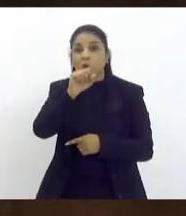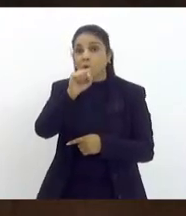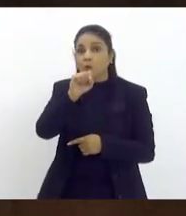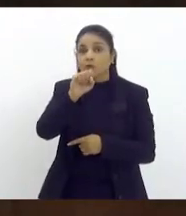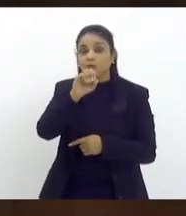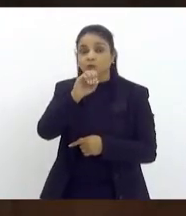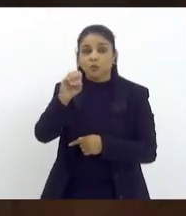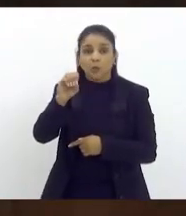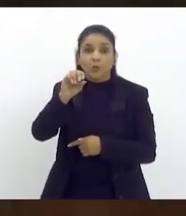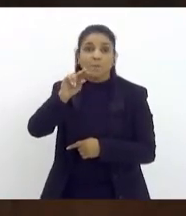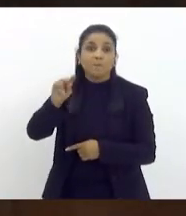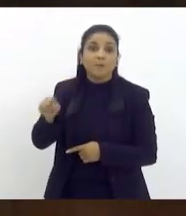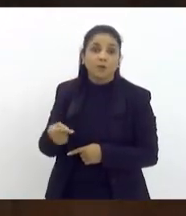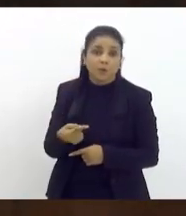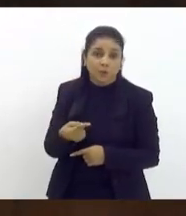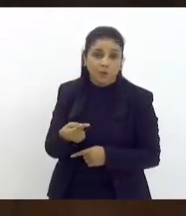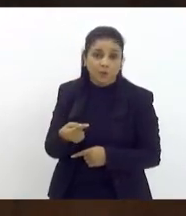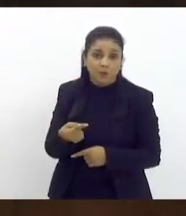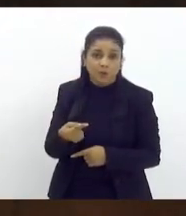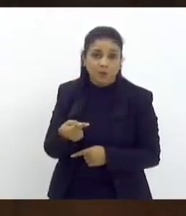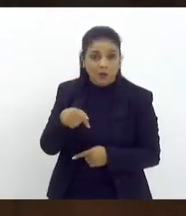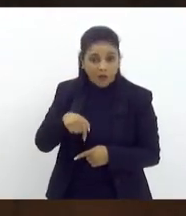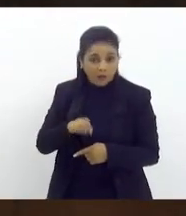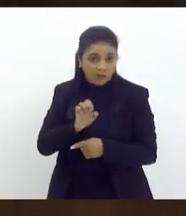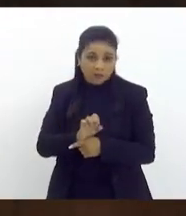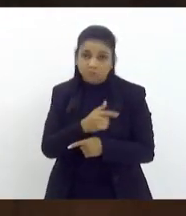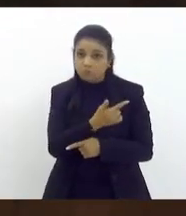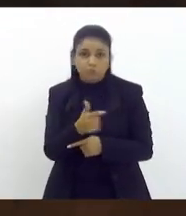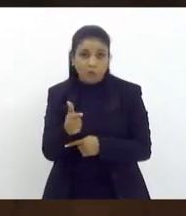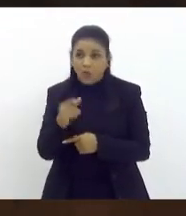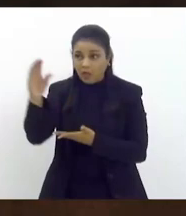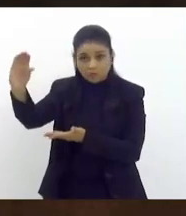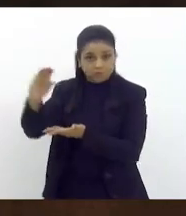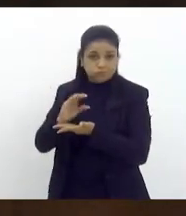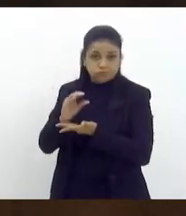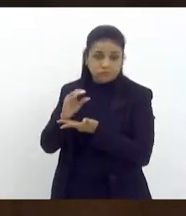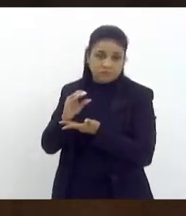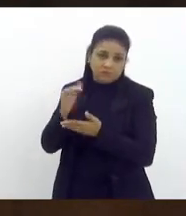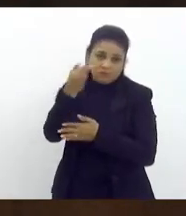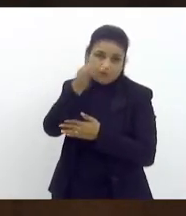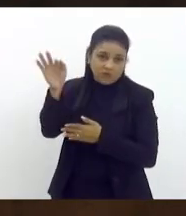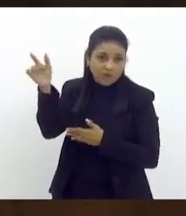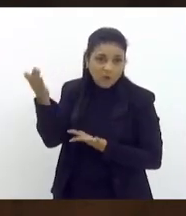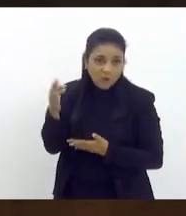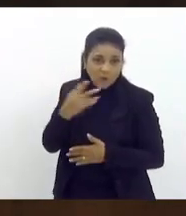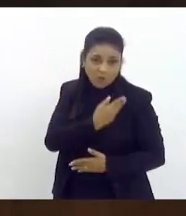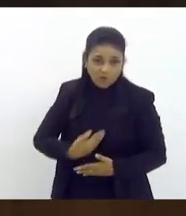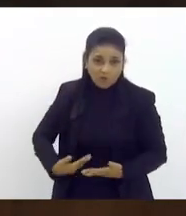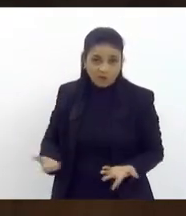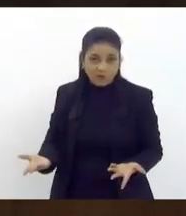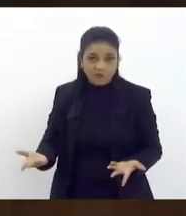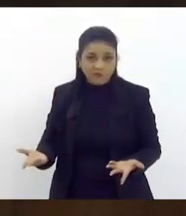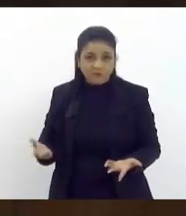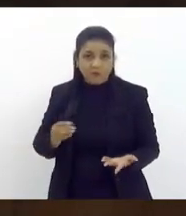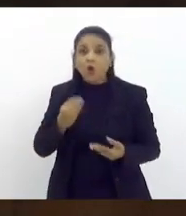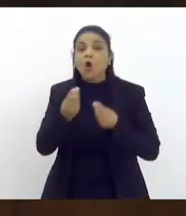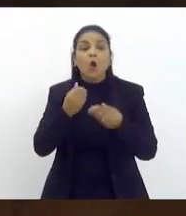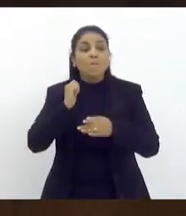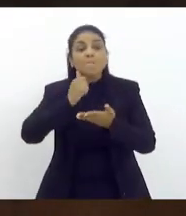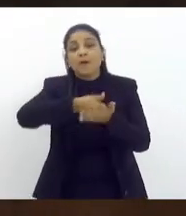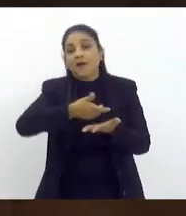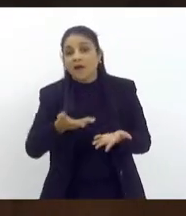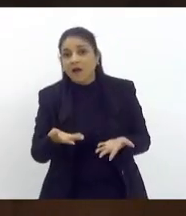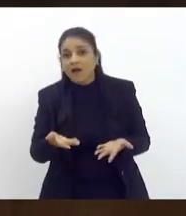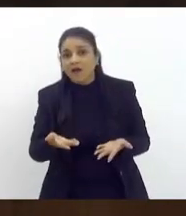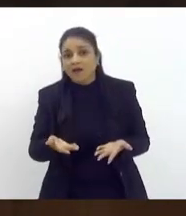e essa é a realidade que eu gostaria de chamar atenção aqui nesse momento presente com muita tranquilidade com fervor do debate que tem que